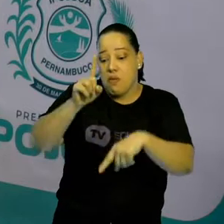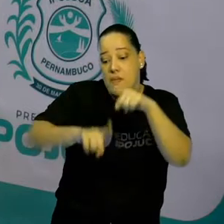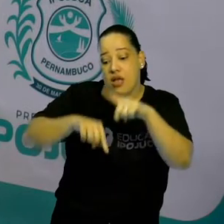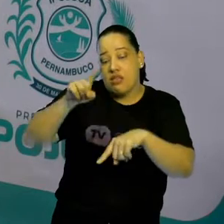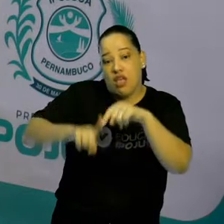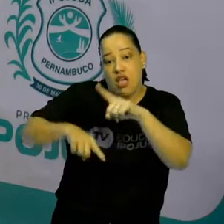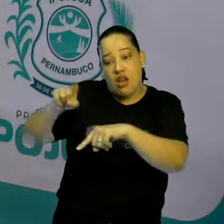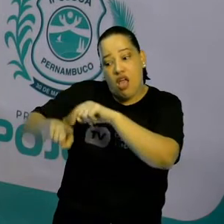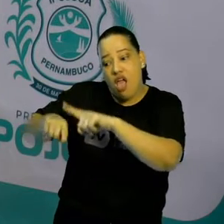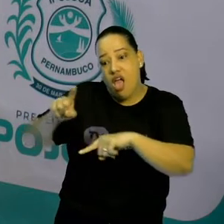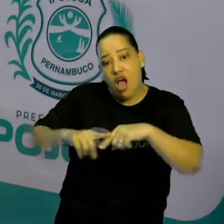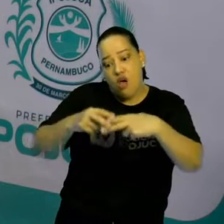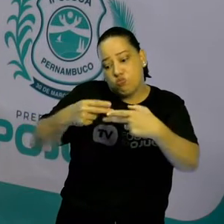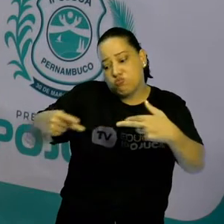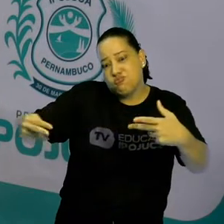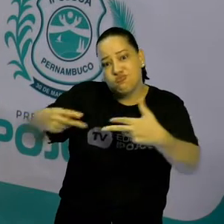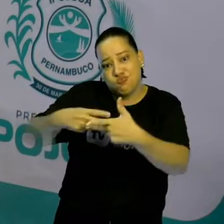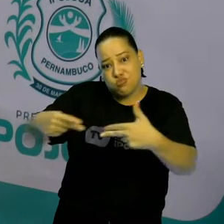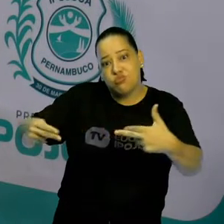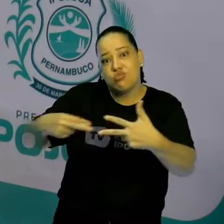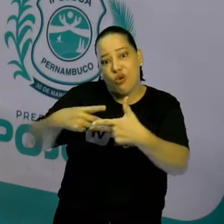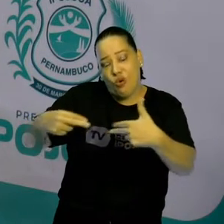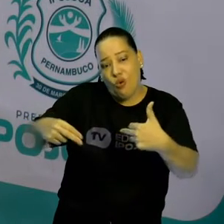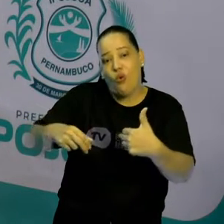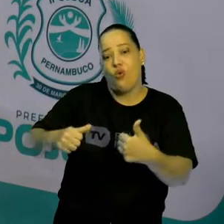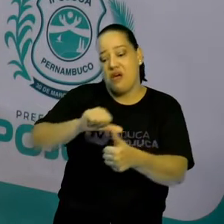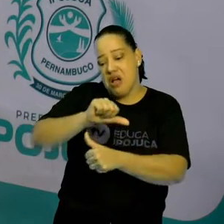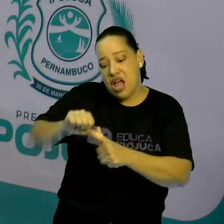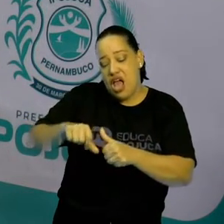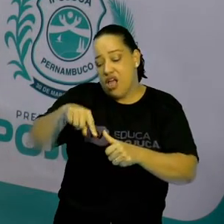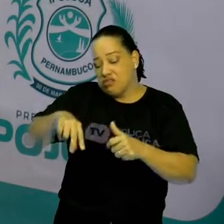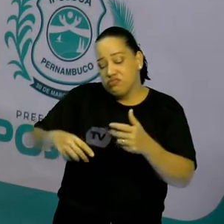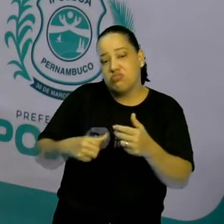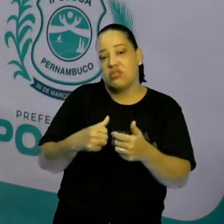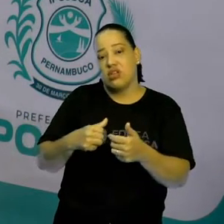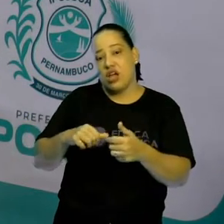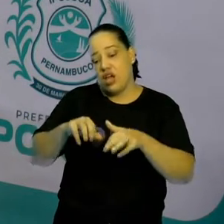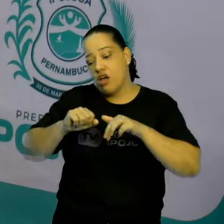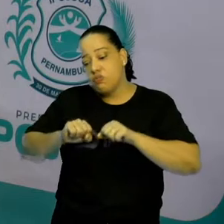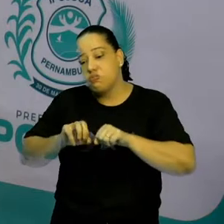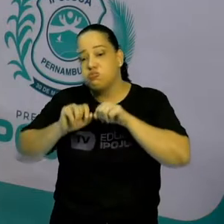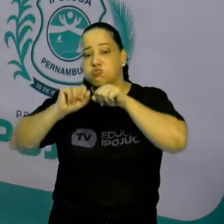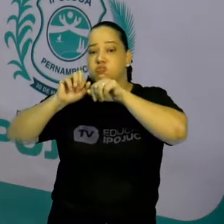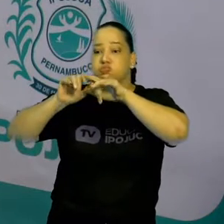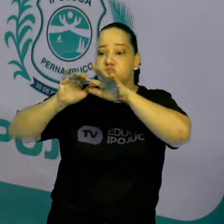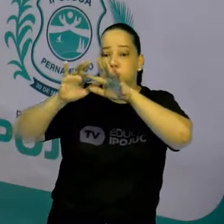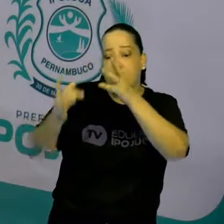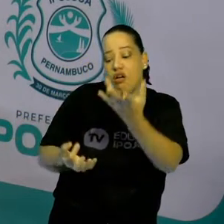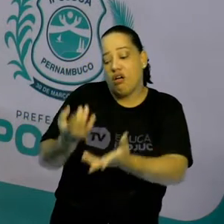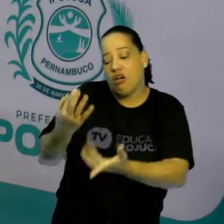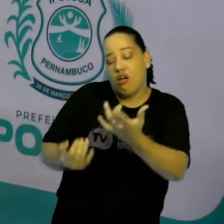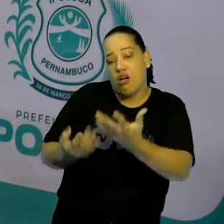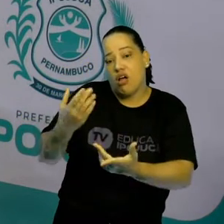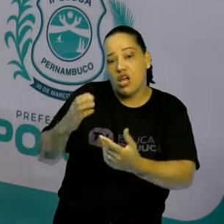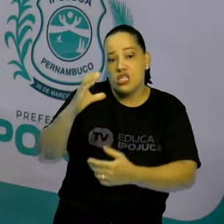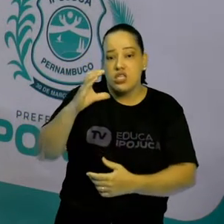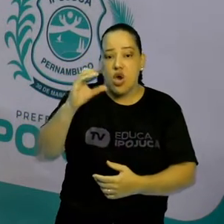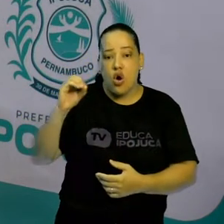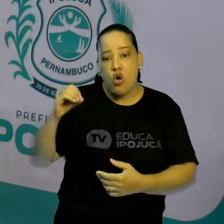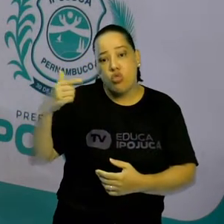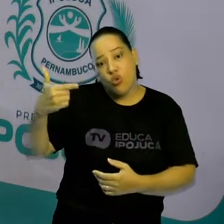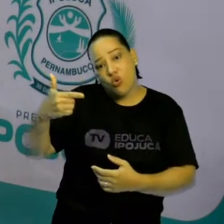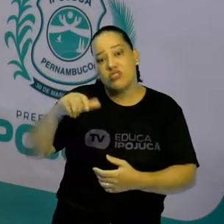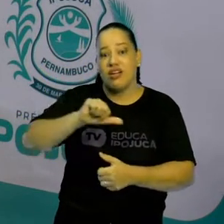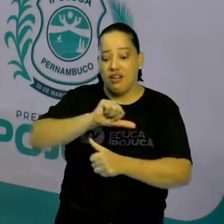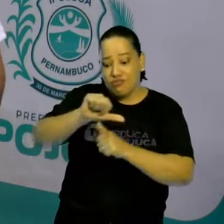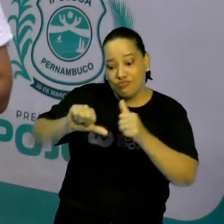né? Orgânica, mineral, fóssil, então ele vai liberar bastante CO2, vai liberar bastante dióxido de